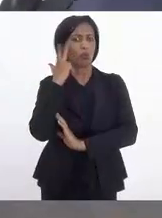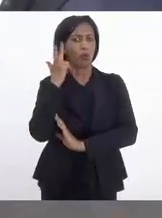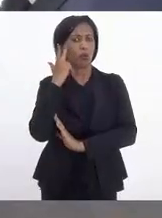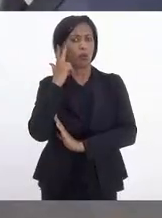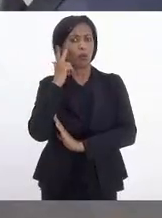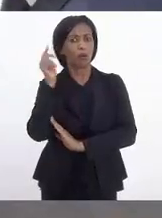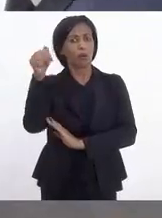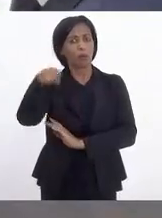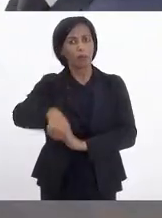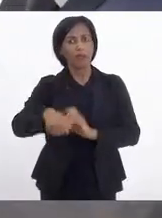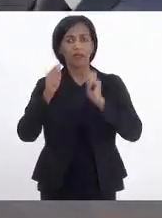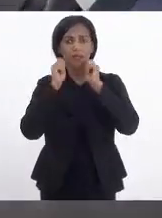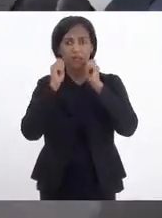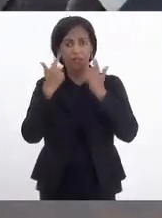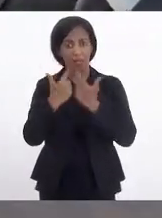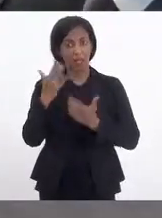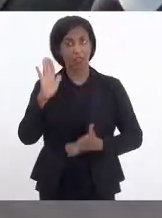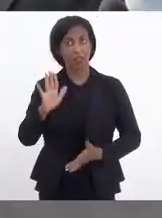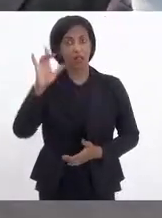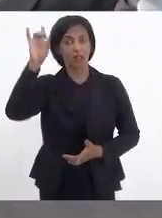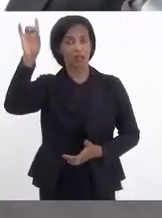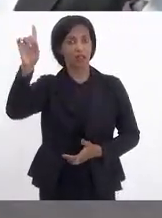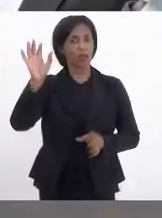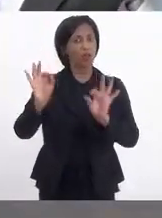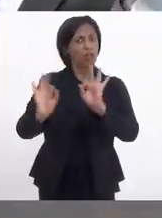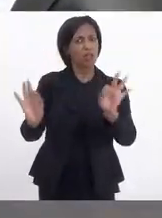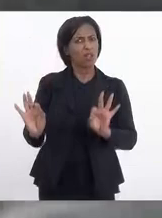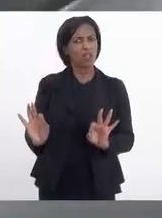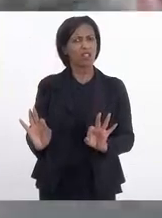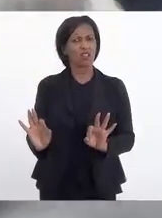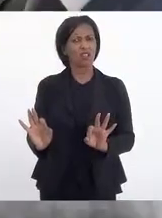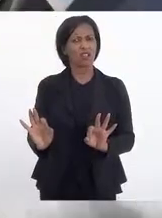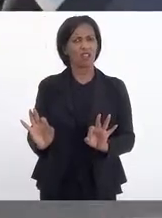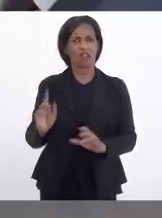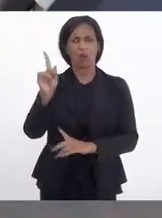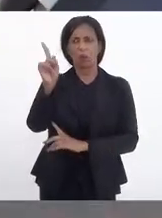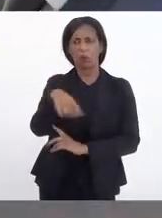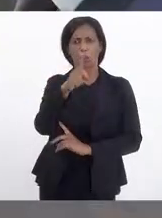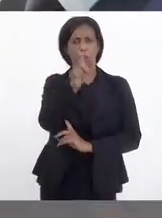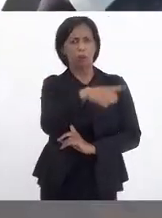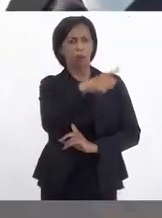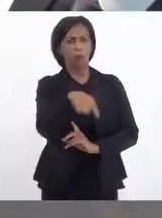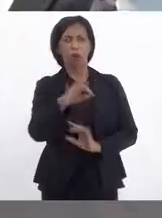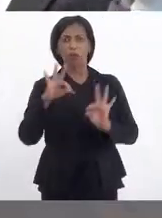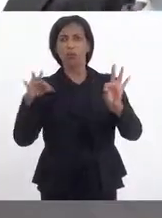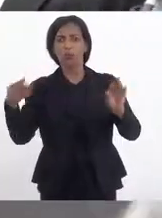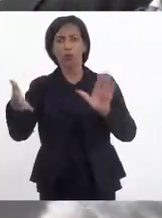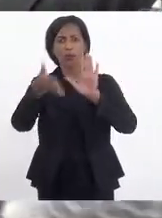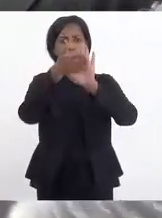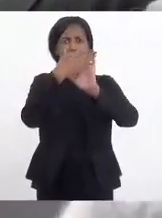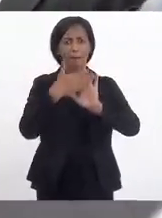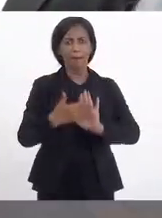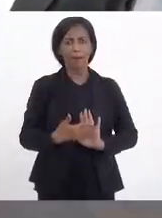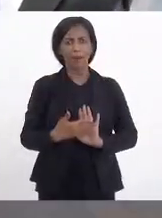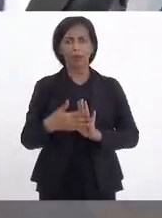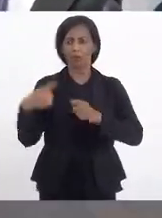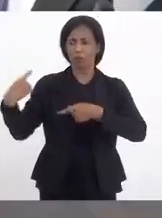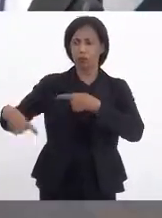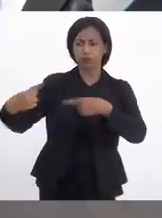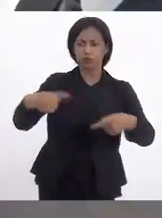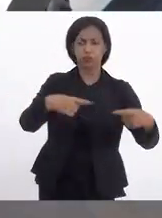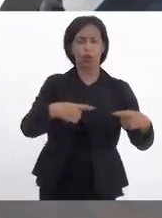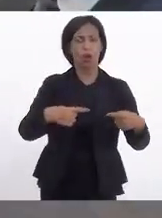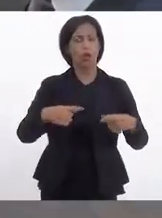mas aqui na alerj graças a Deus ninguém está sendo censurado todas as pautas estão sendo de batidas